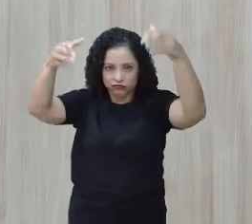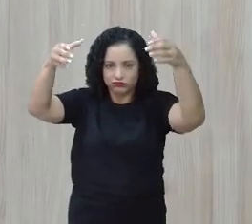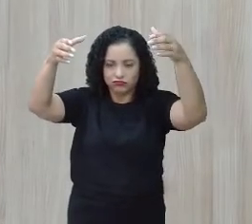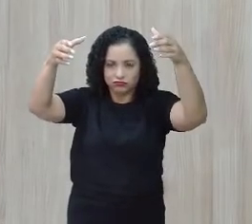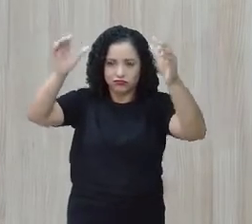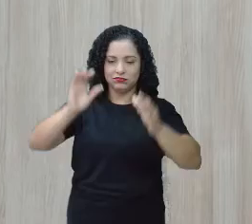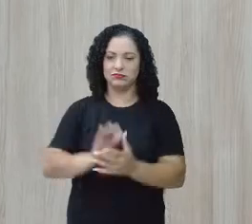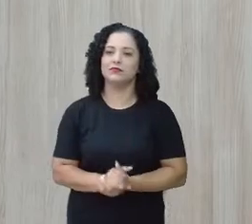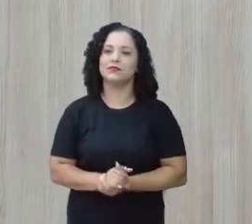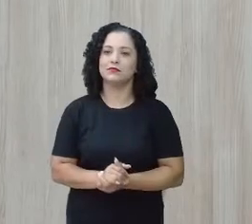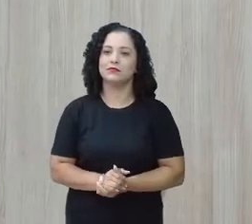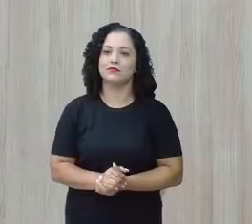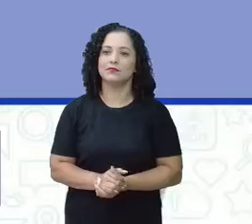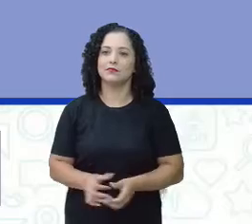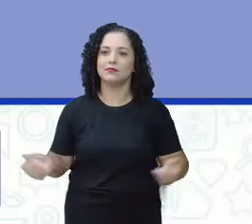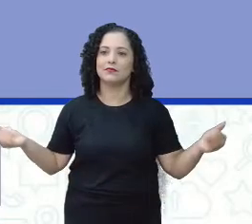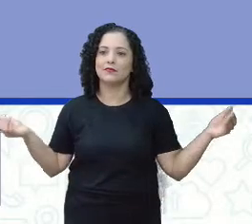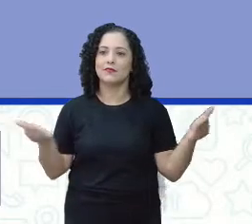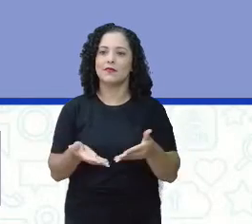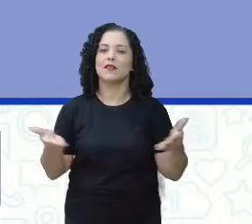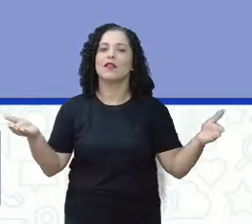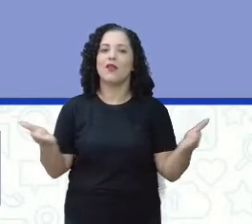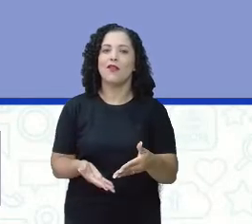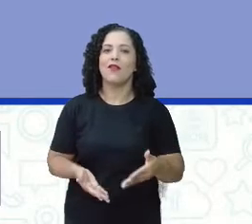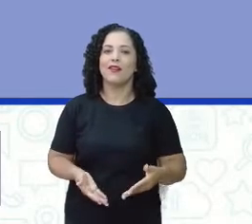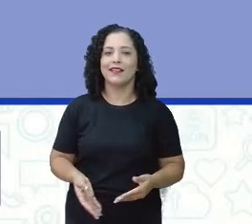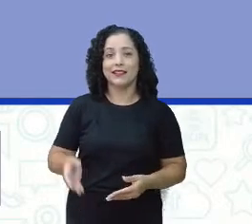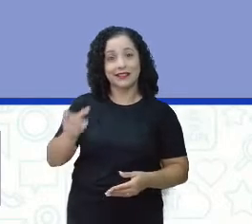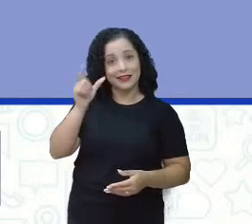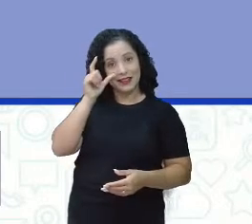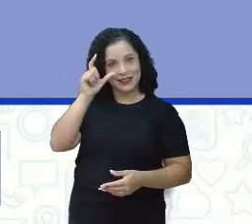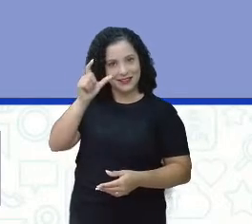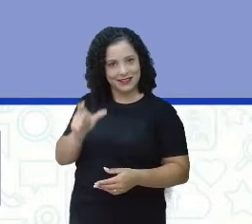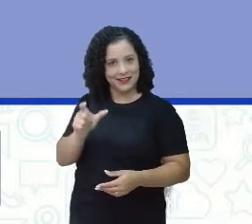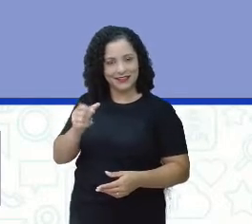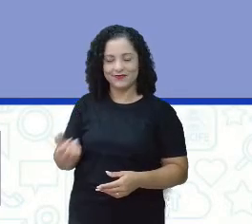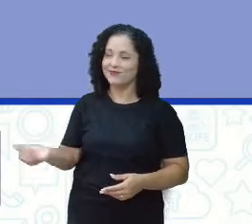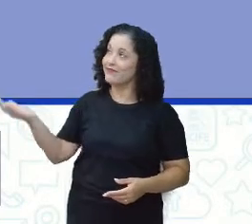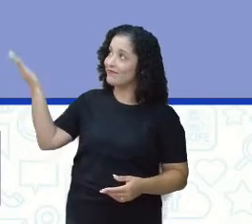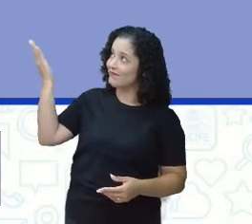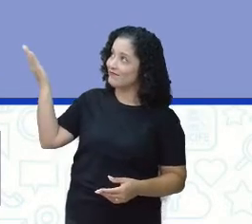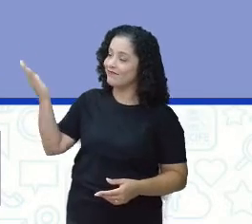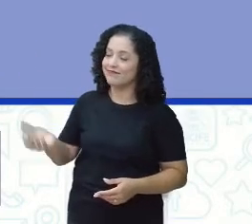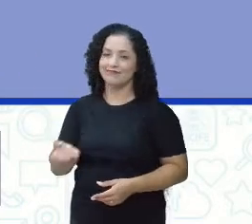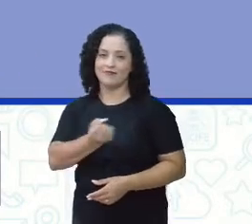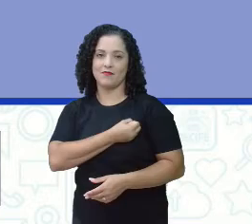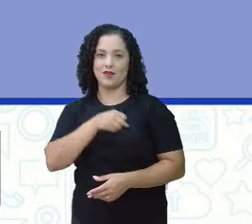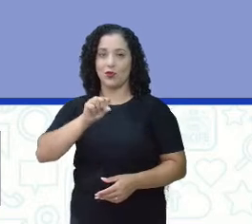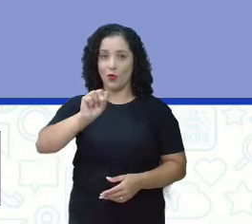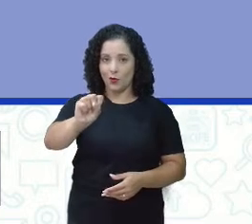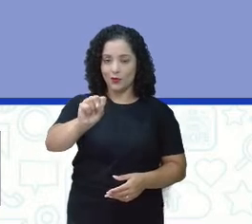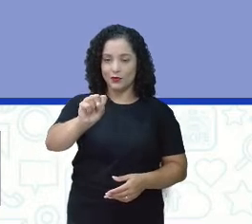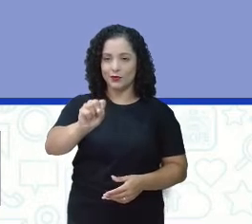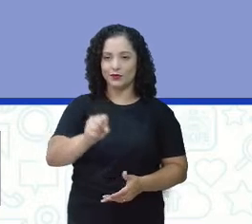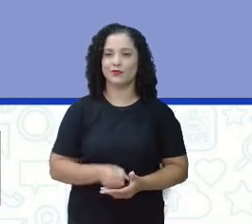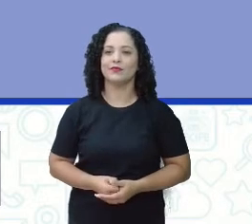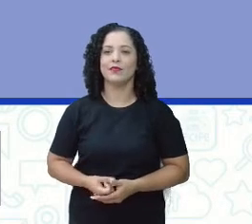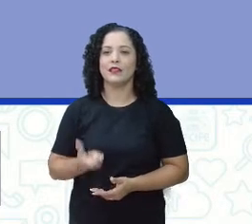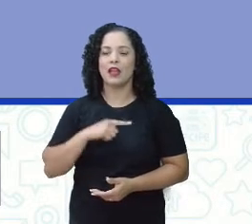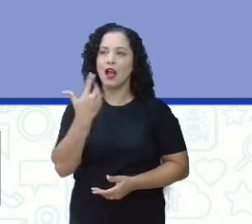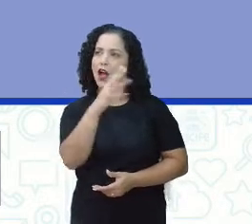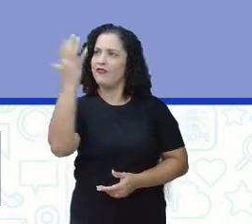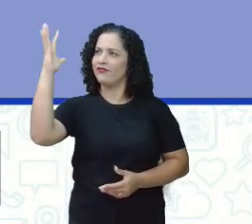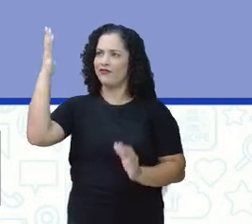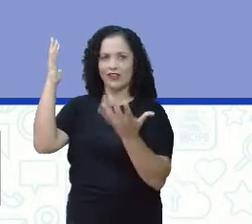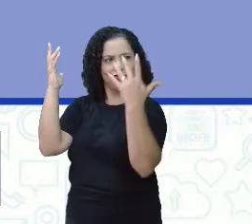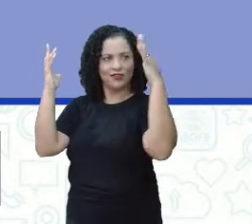E aí, mais algo interessante, né? A questão aí do exemplo número 8. A vegetação em relação